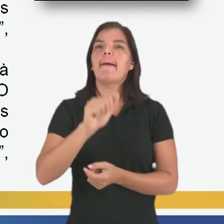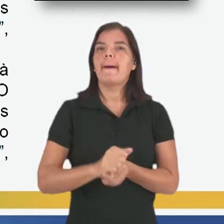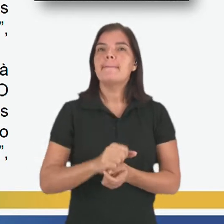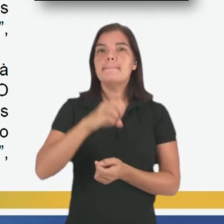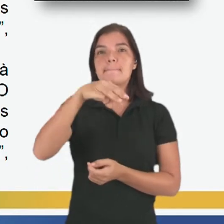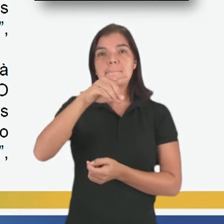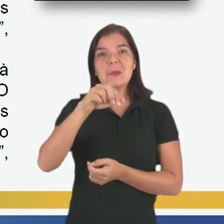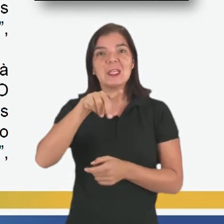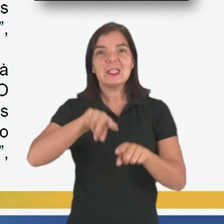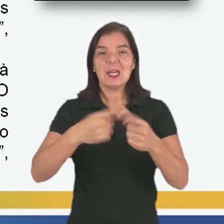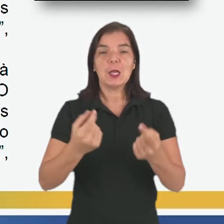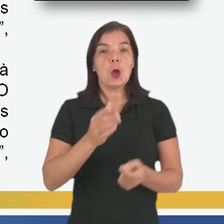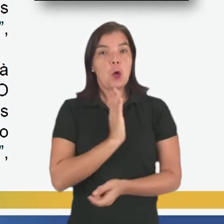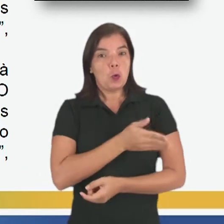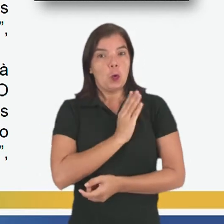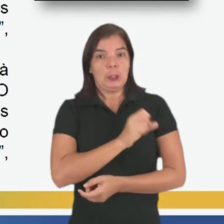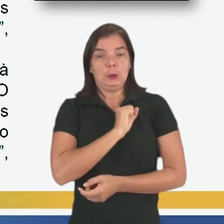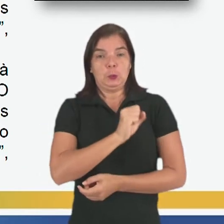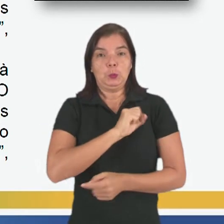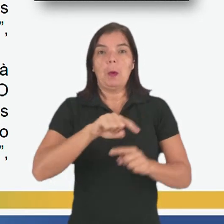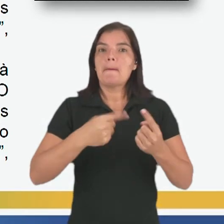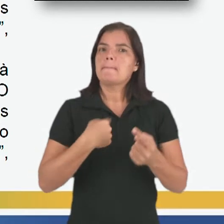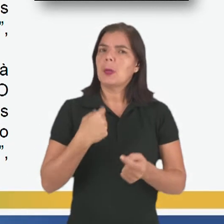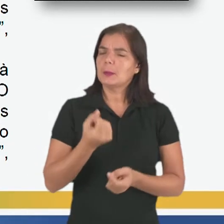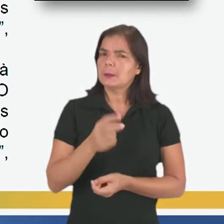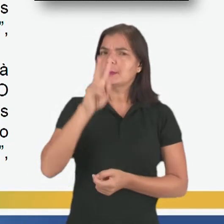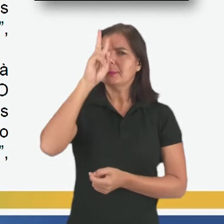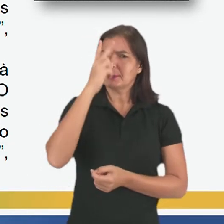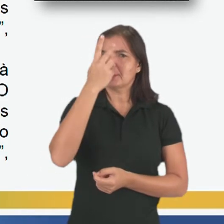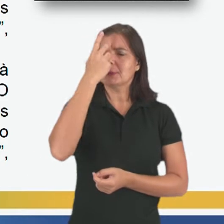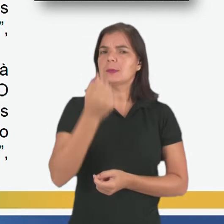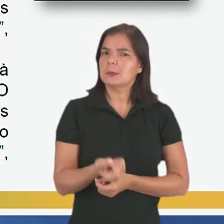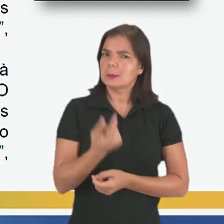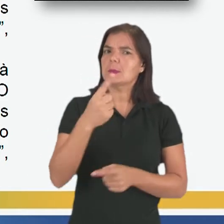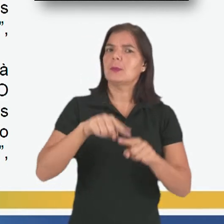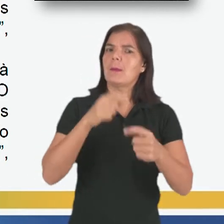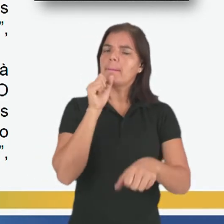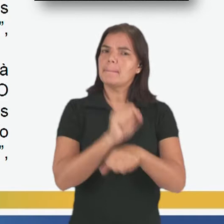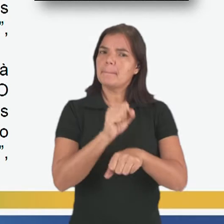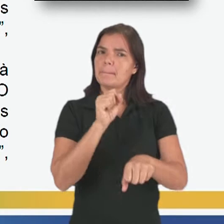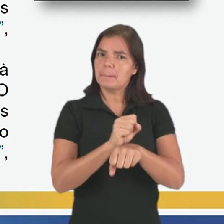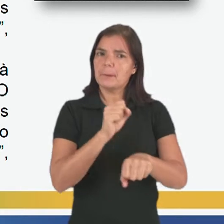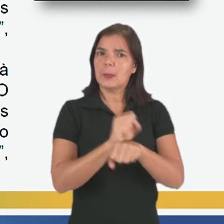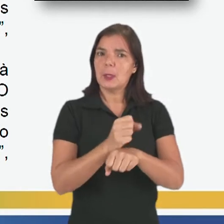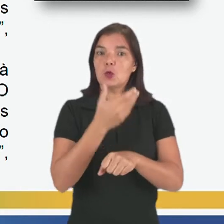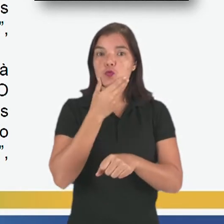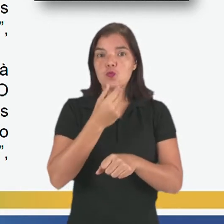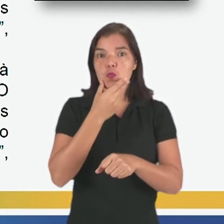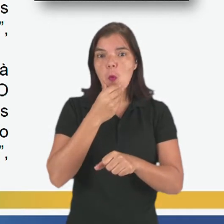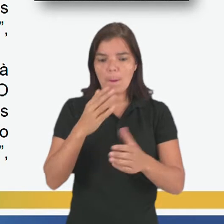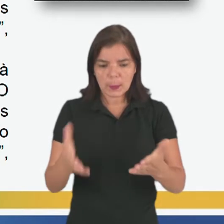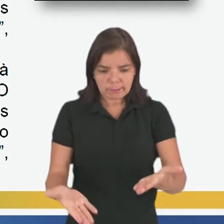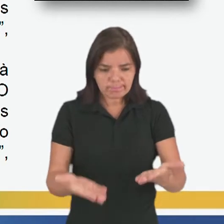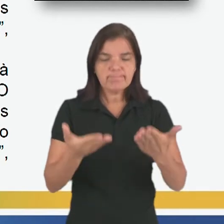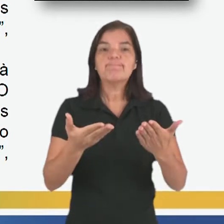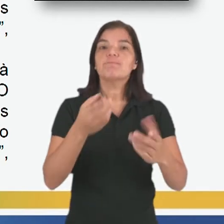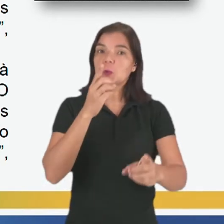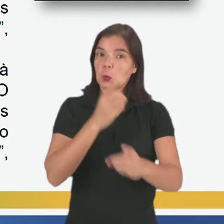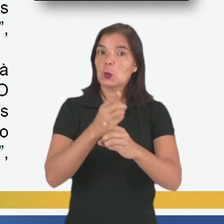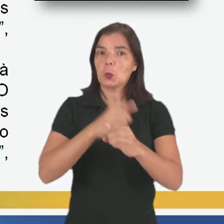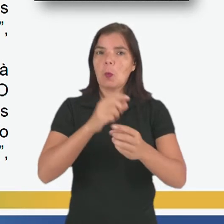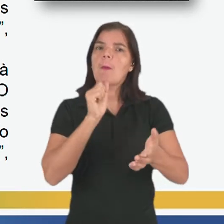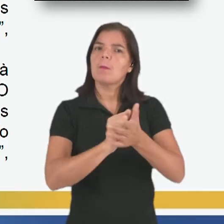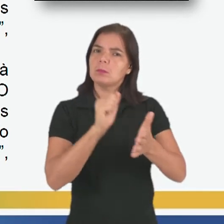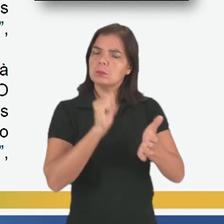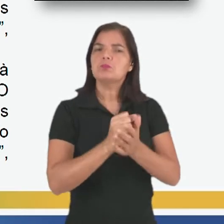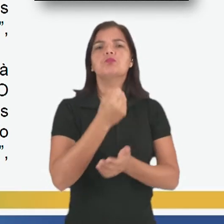O Coração Disparado, que, por engano ou estranheza, parou nas mãos do conterrâneo. Ela escreve